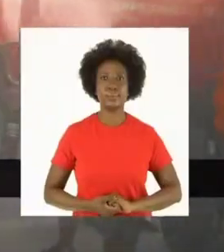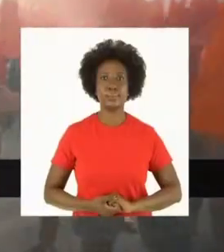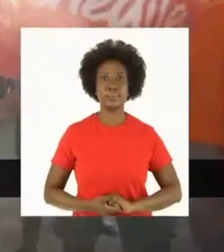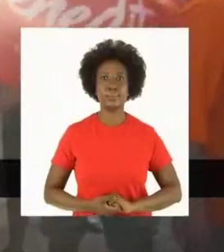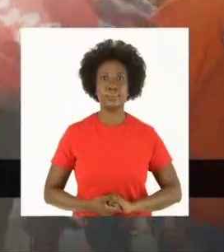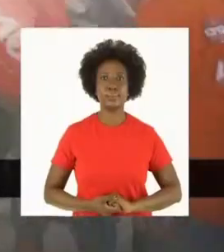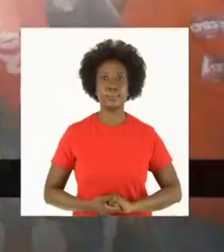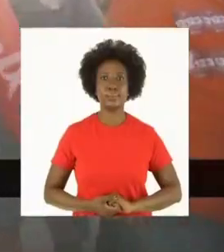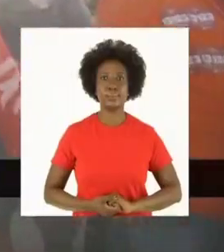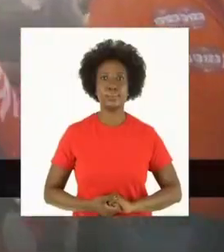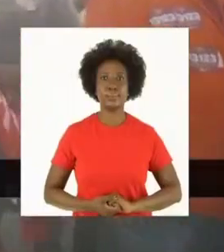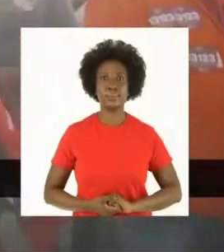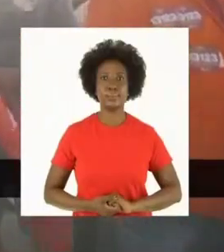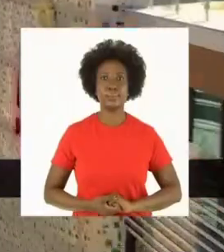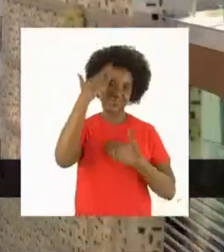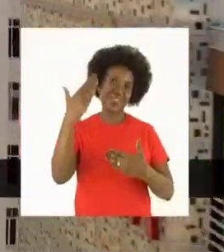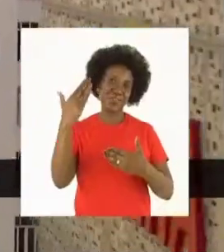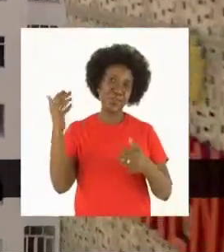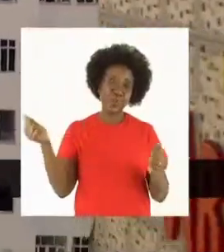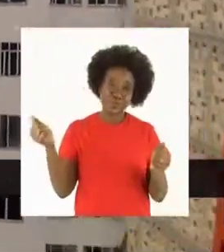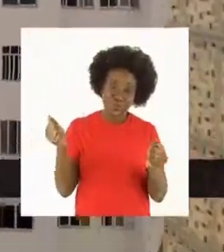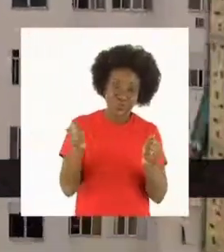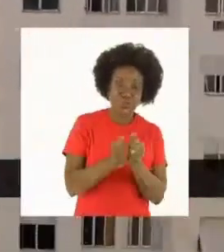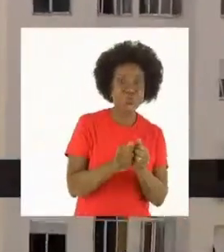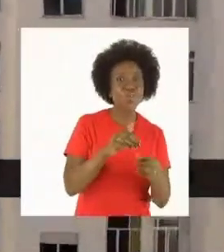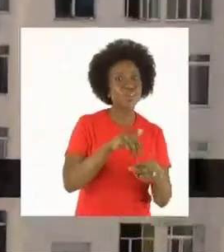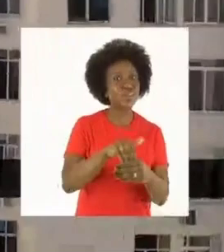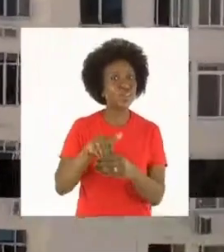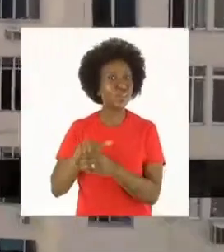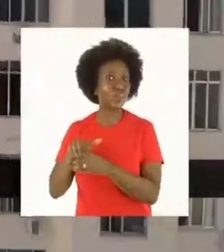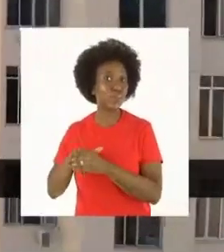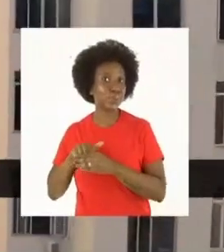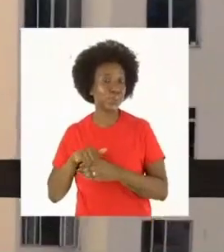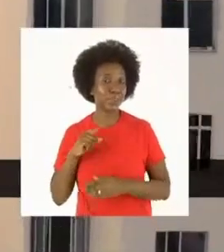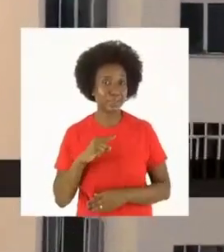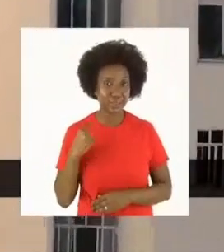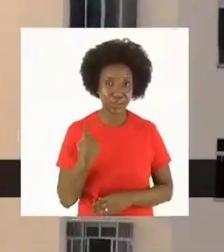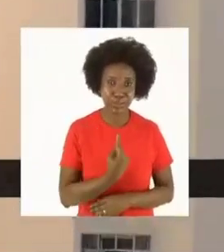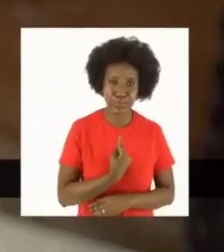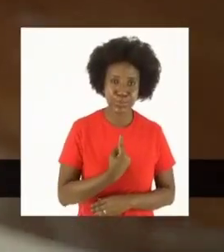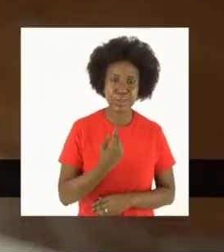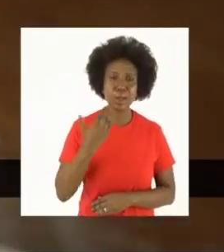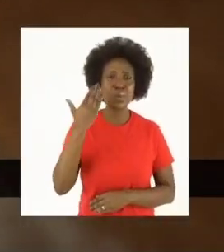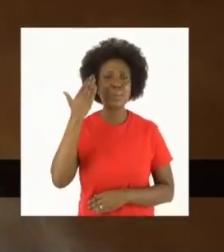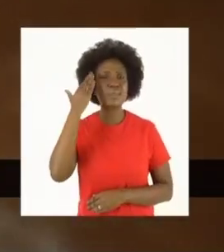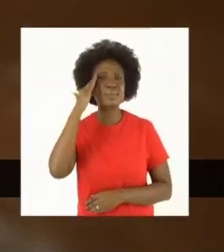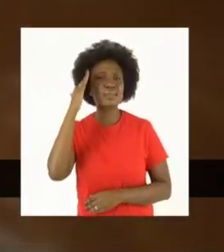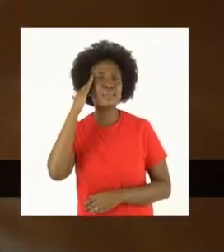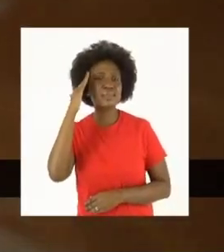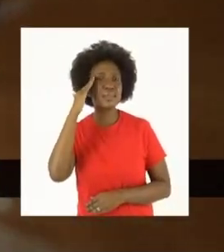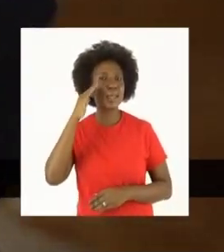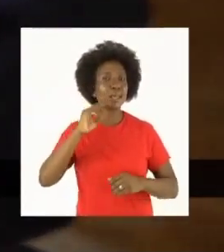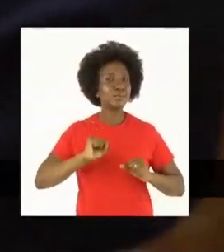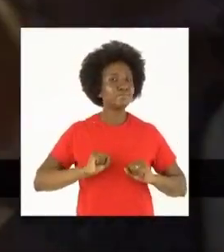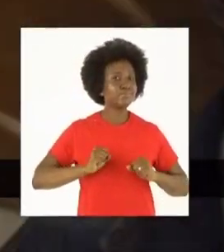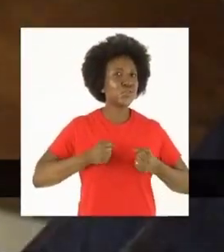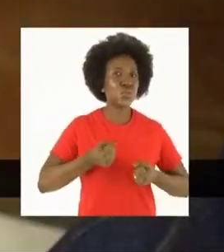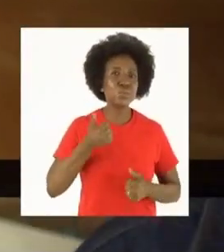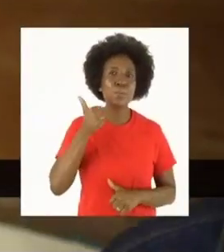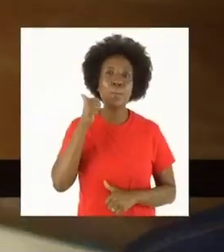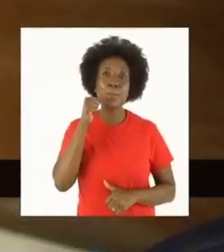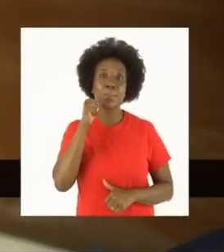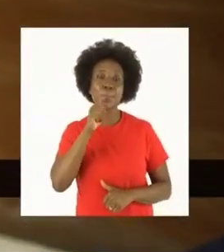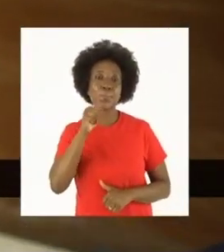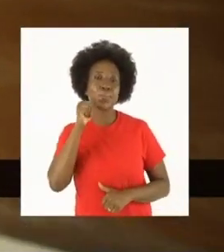Minhas palavras são de agradecimento a todos que estão comigo nesta jornada. Eu compreendo o esforço das mulheres